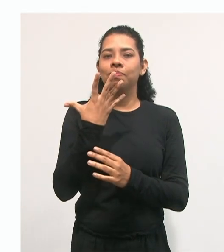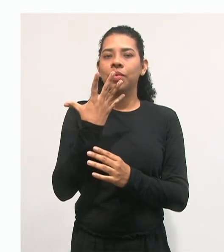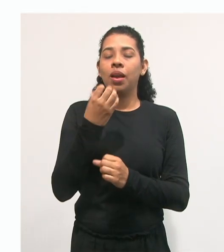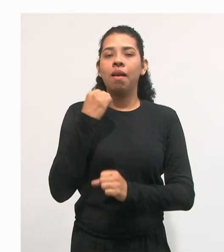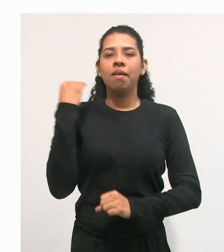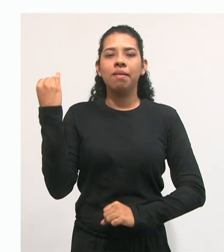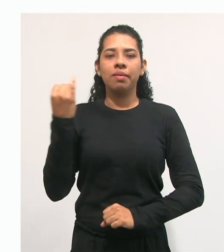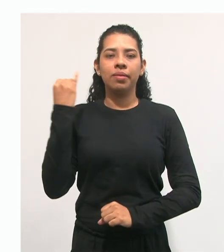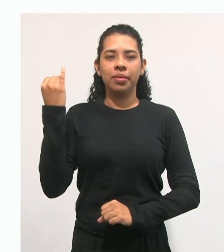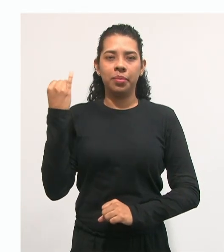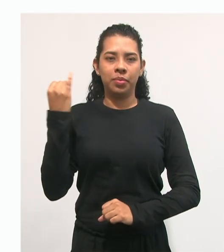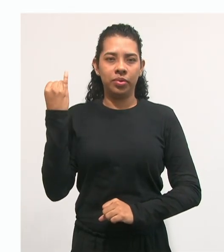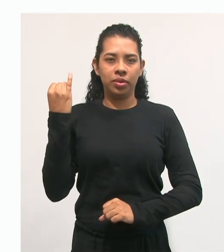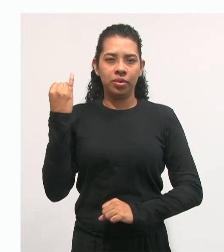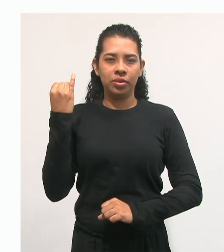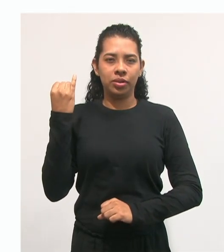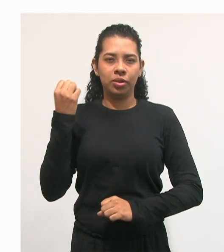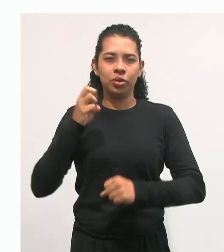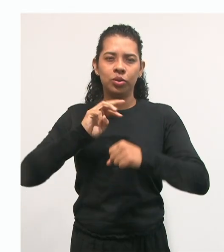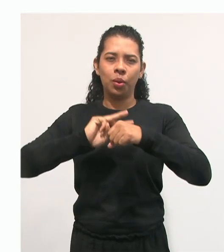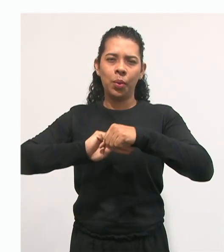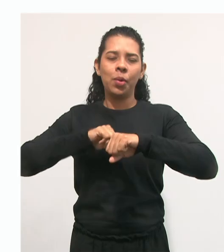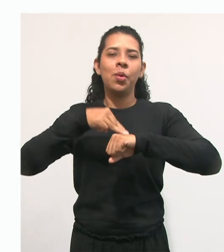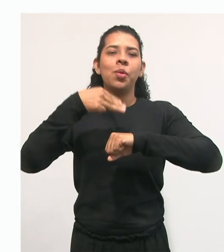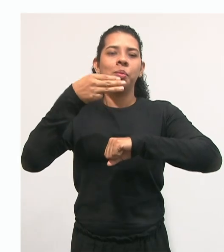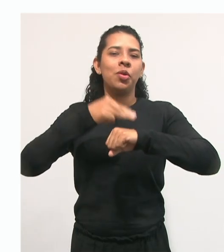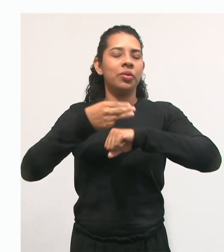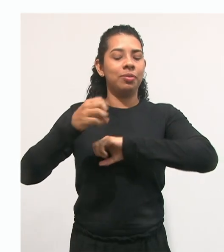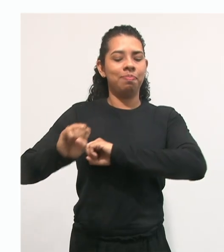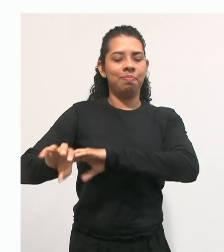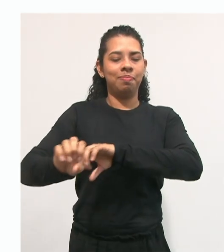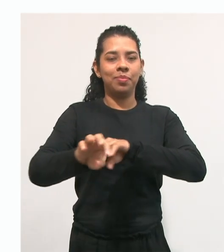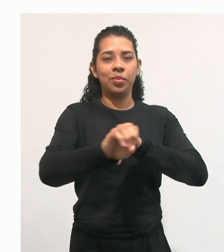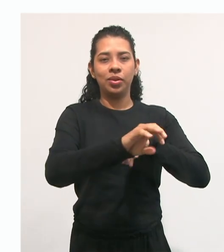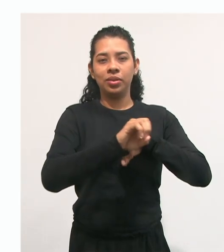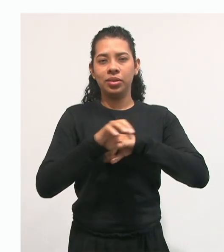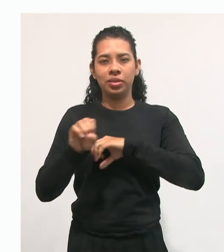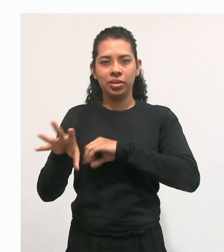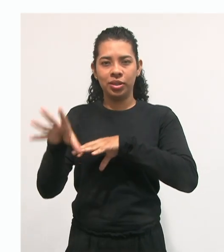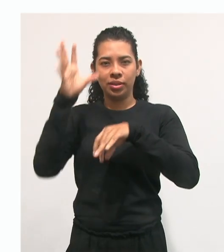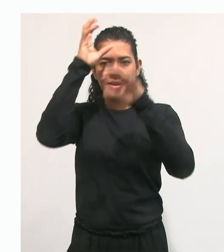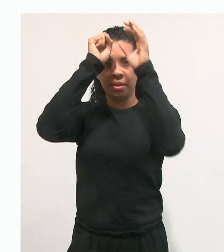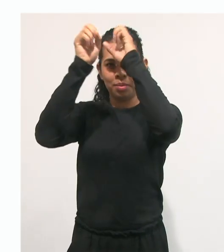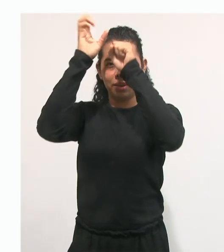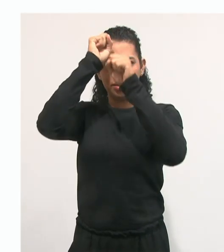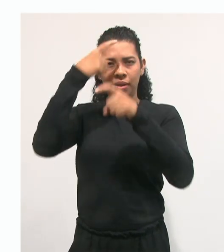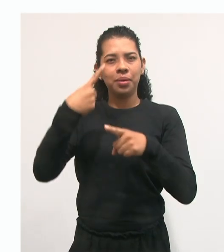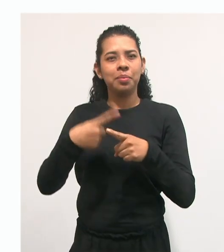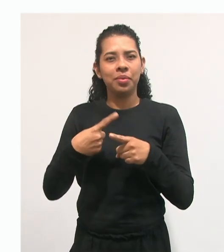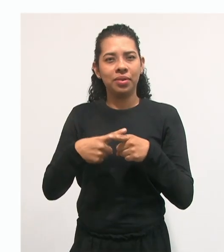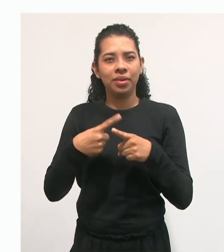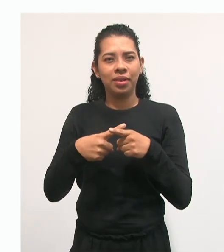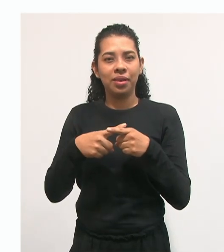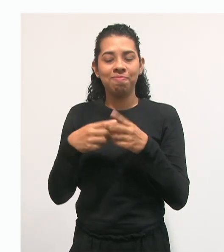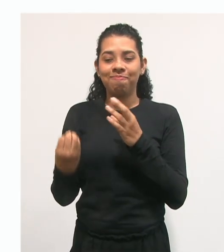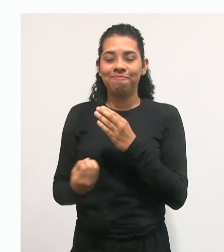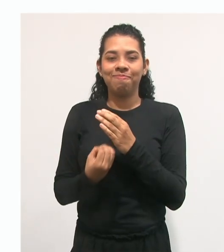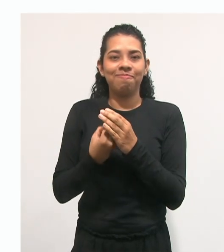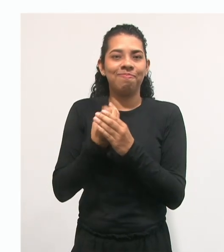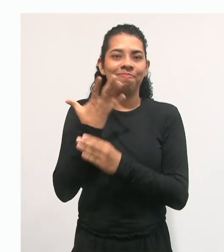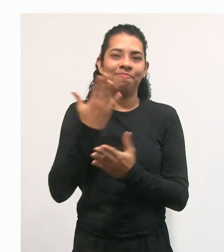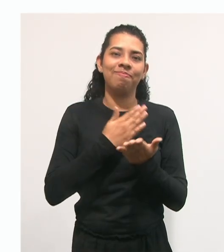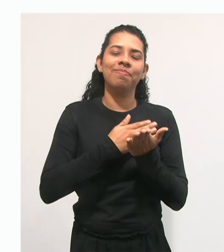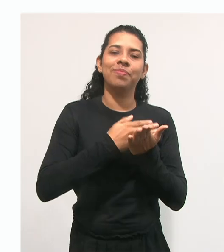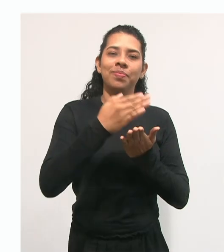no processo de modernização do ensino e da aprendizagem. Por quê? Porque foi um grande inovador, né? Eles, de certa forma,